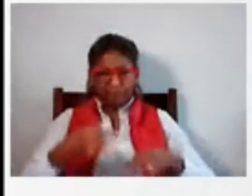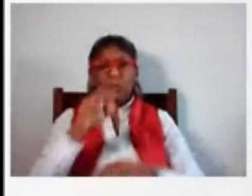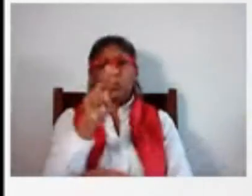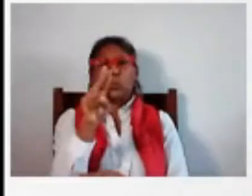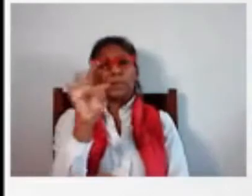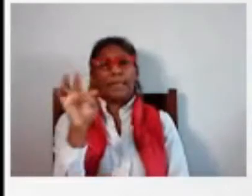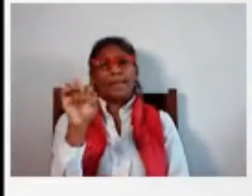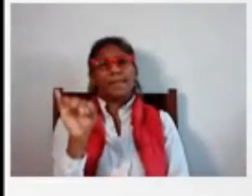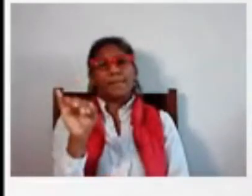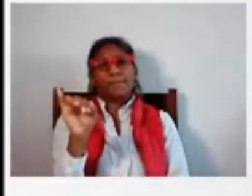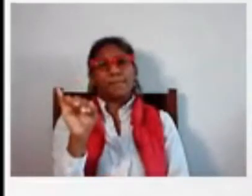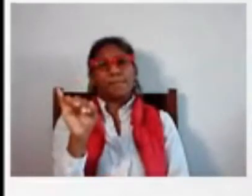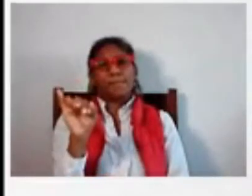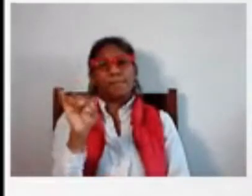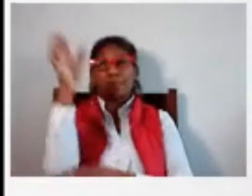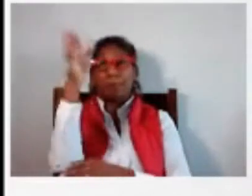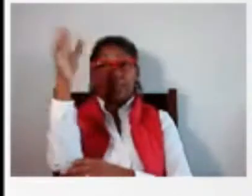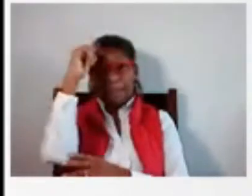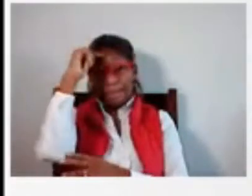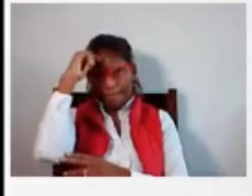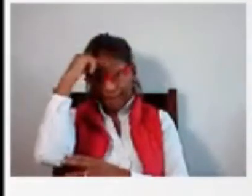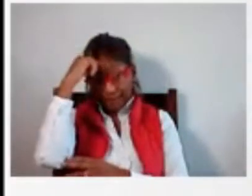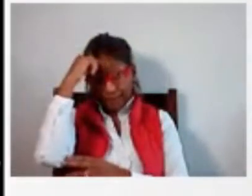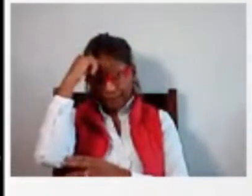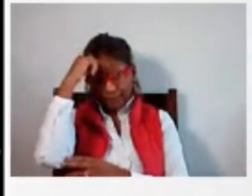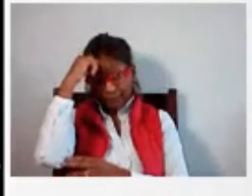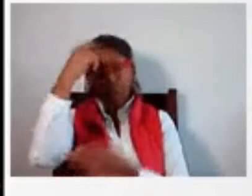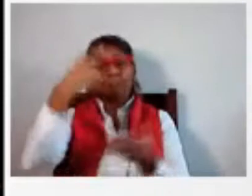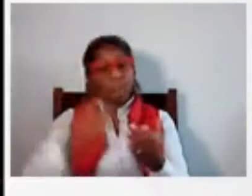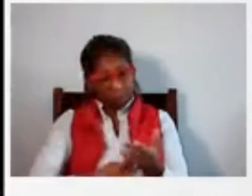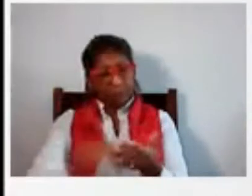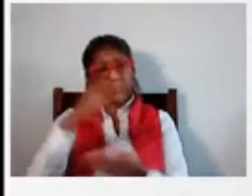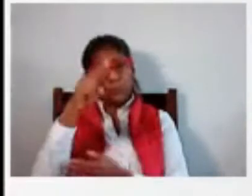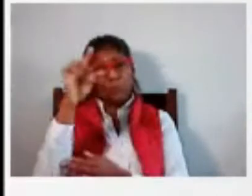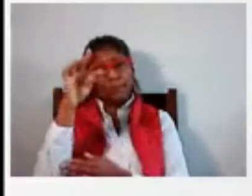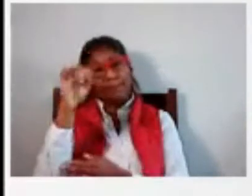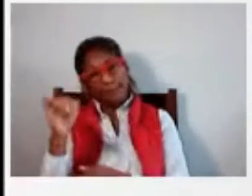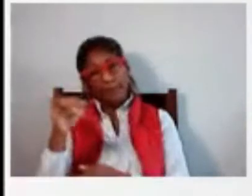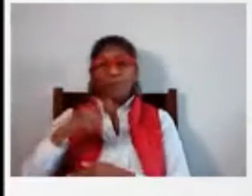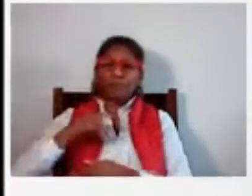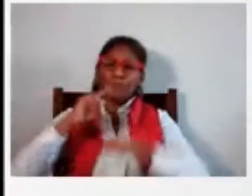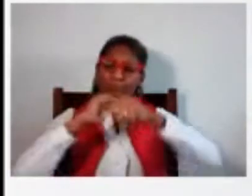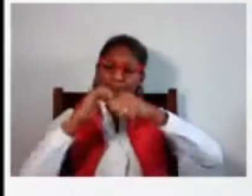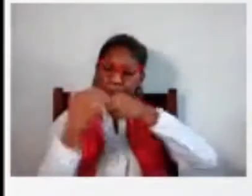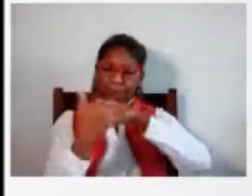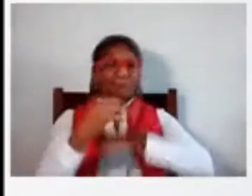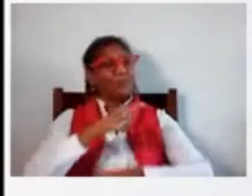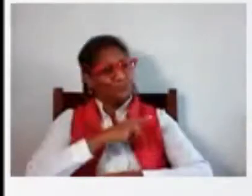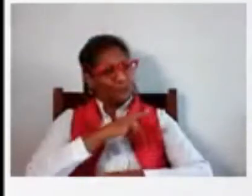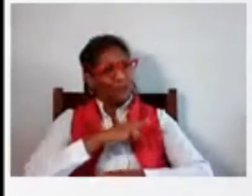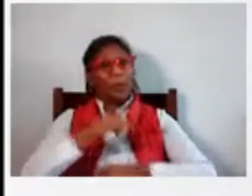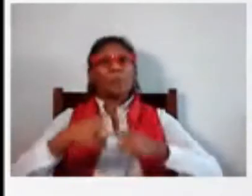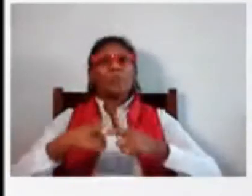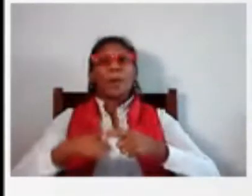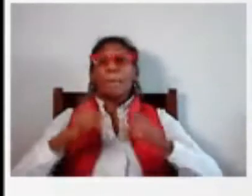UTIs, a bandeira foi preta, confirmados em UTIs, portanto, os casos de coronavírus confirmados, porque o número de